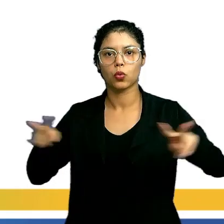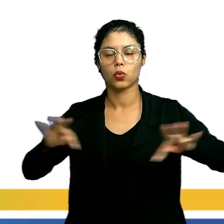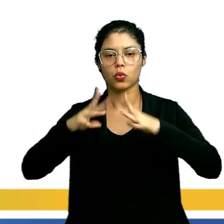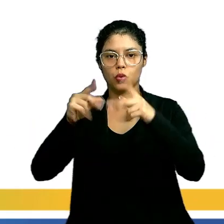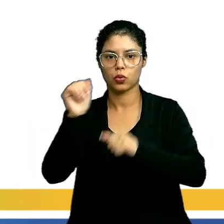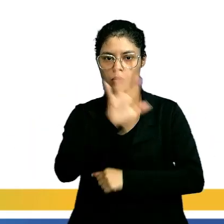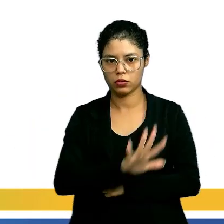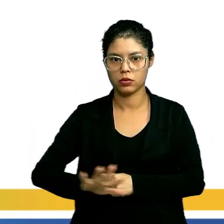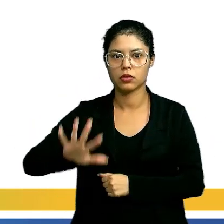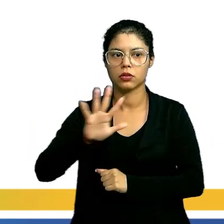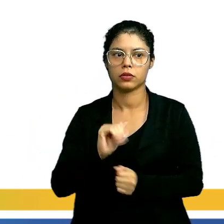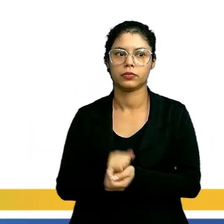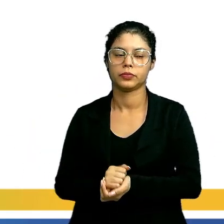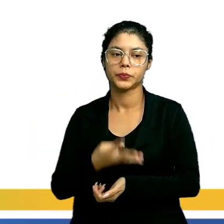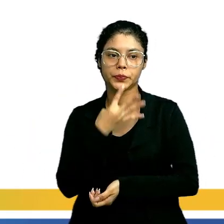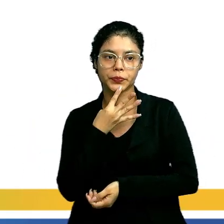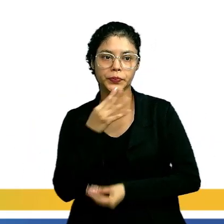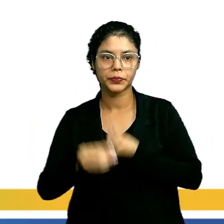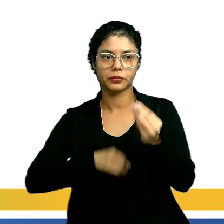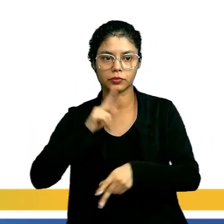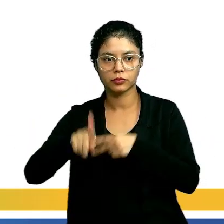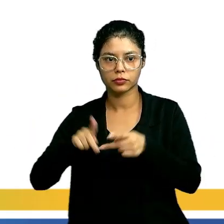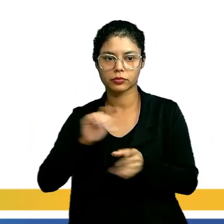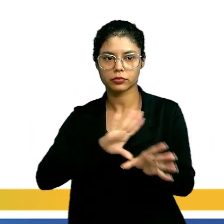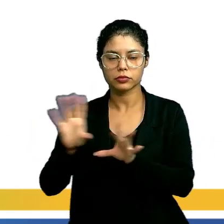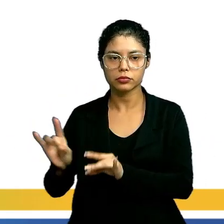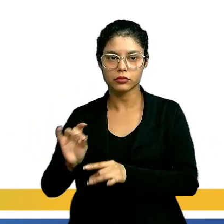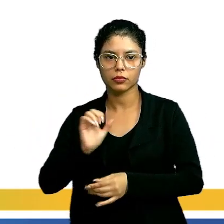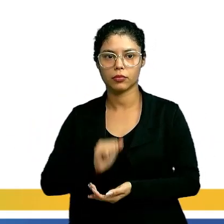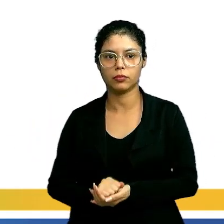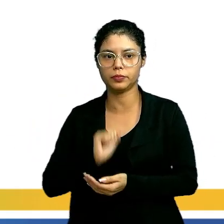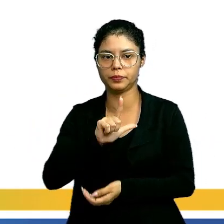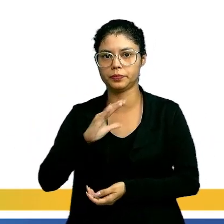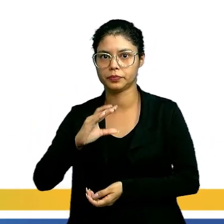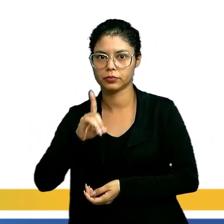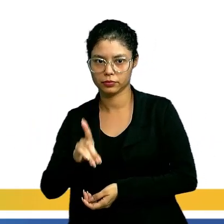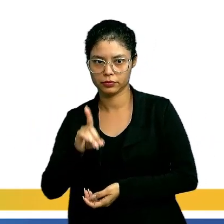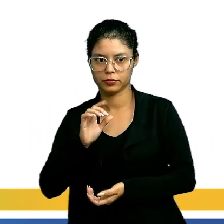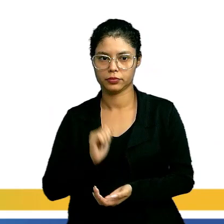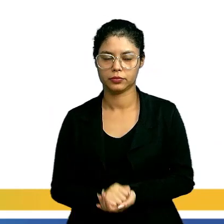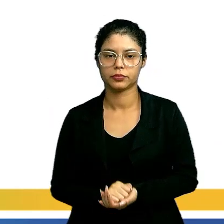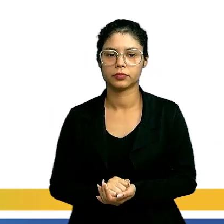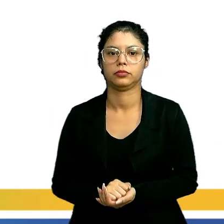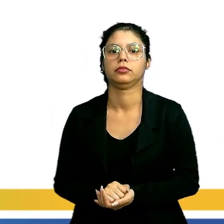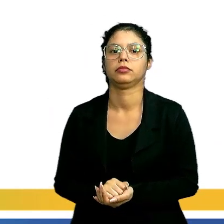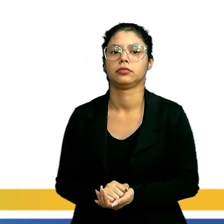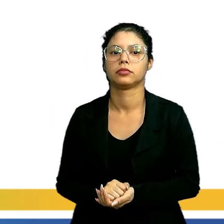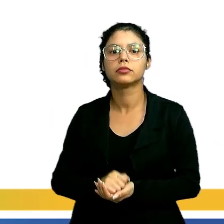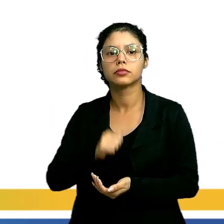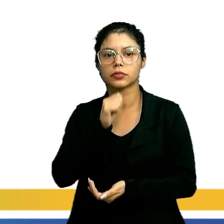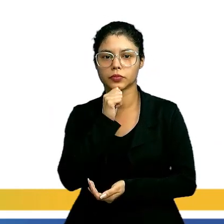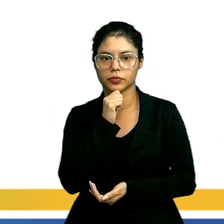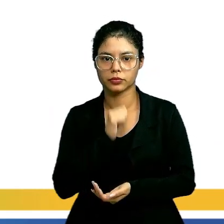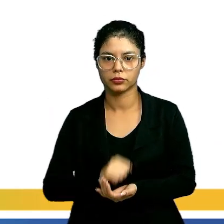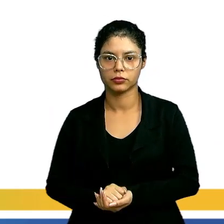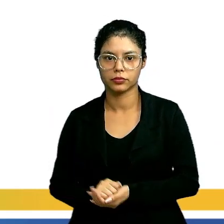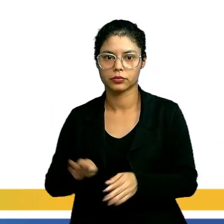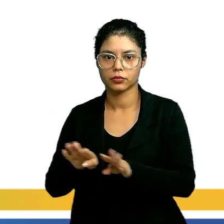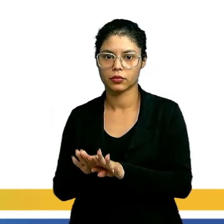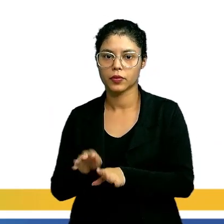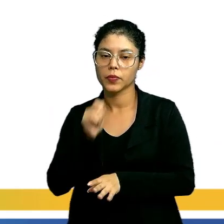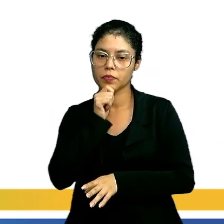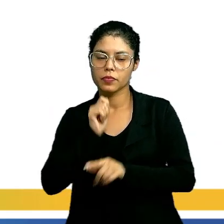parte. Eles ficaram mais conhecidos da população através da sigla LCD, Liquid Crystal